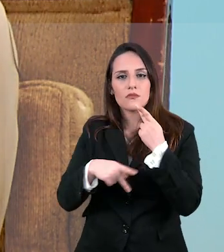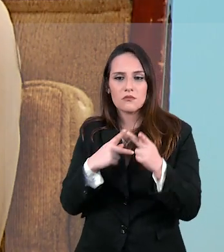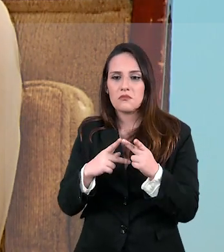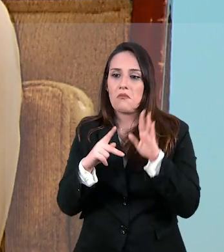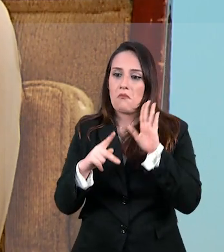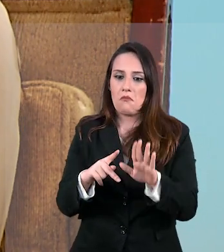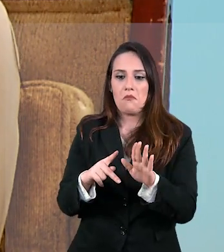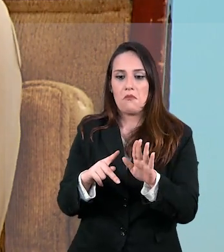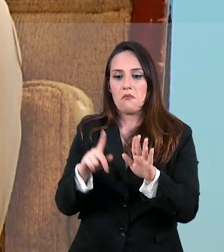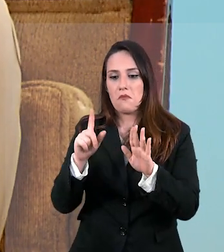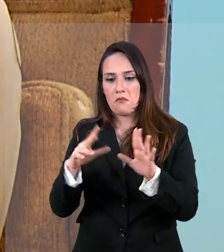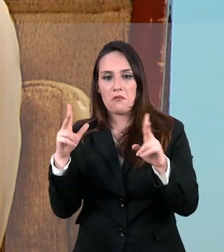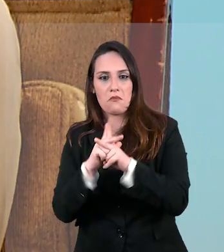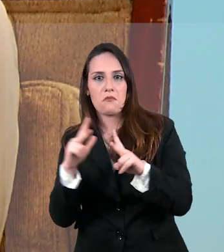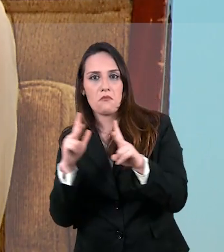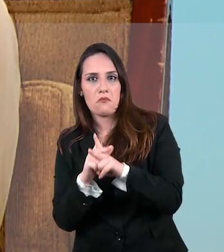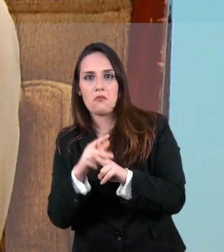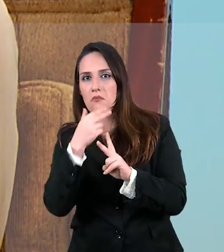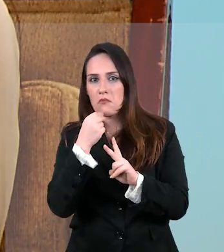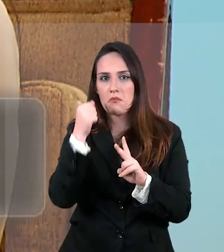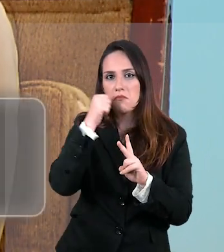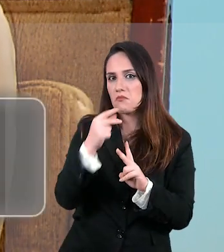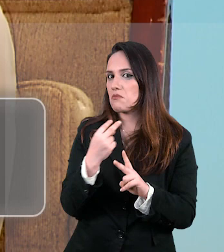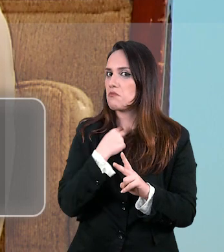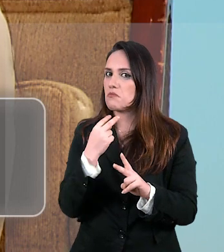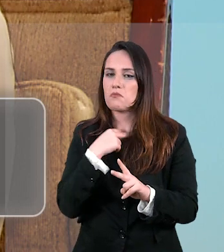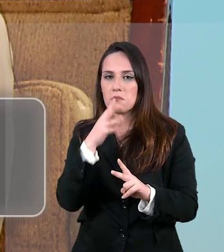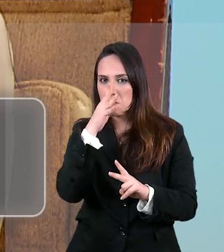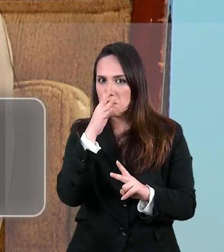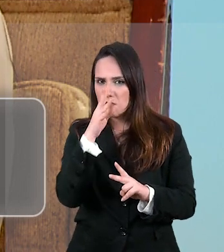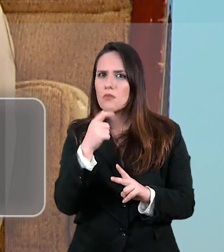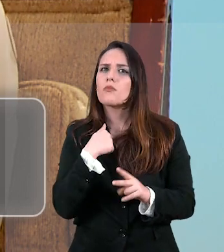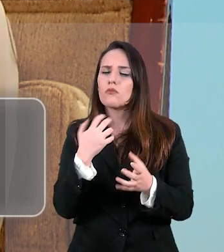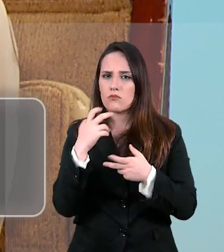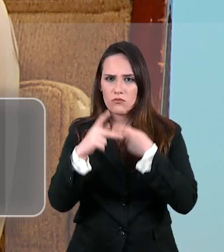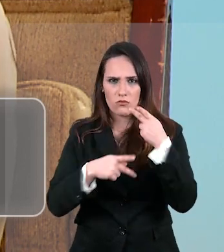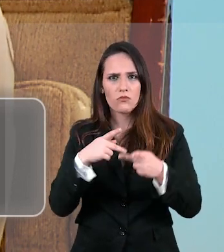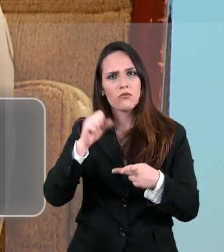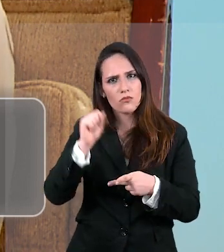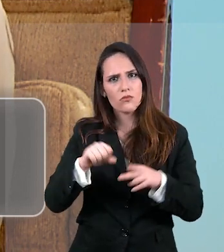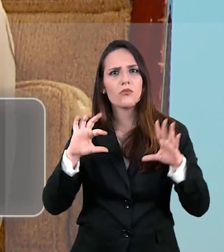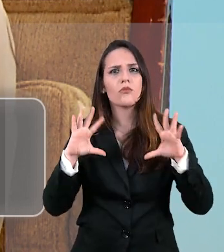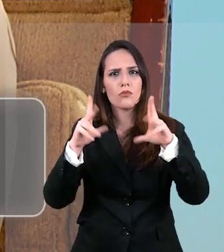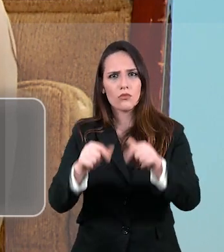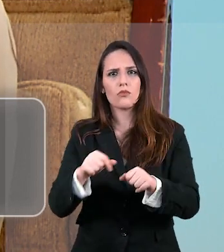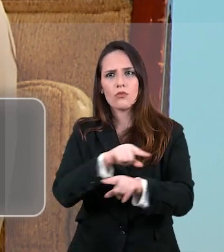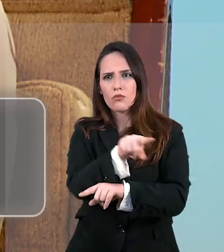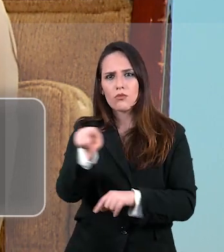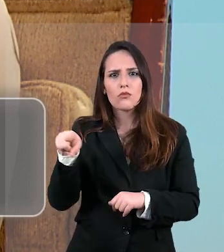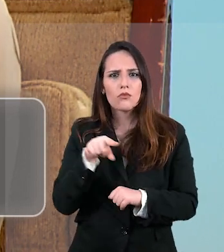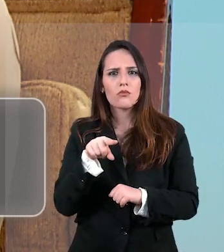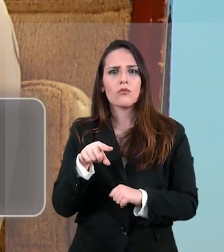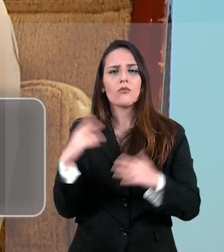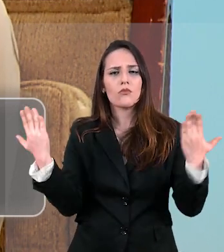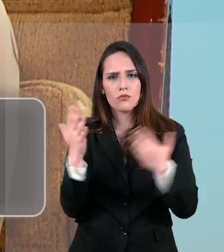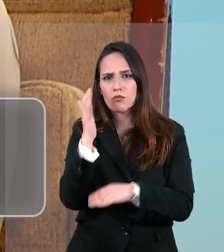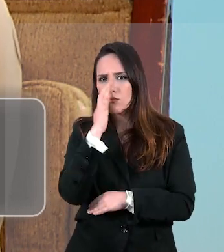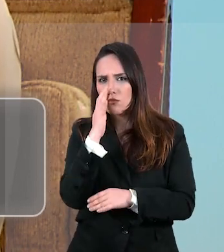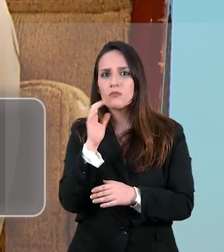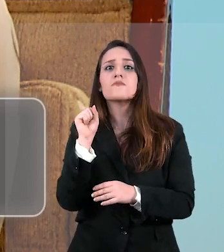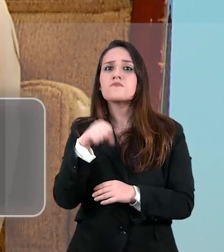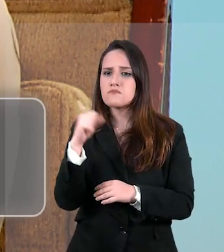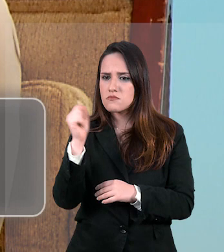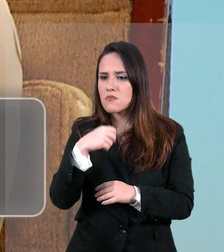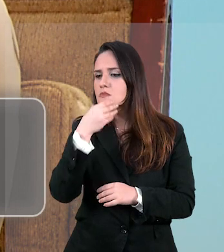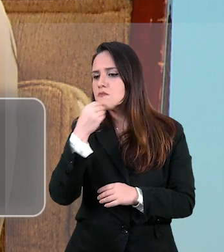as pessoas falavam, não vamos chegar porque é uma briga de marido e mulher. Eu vou dizer a todos vocês que estão nos